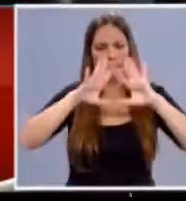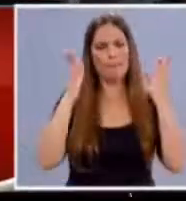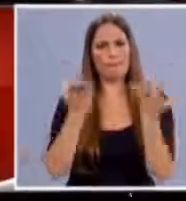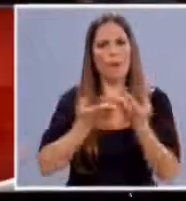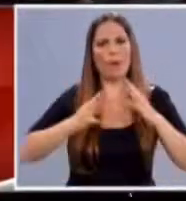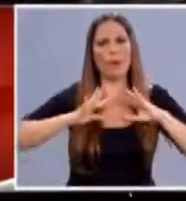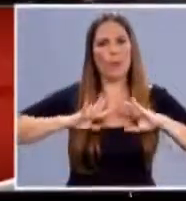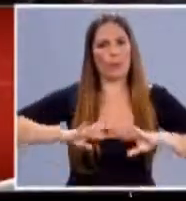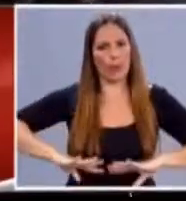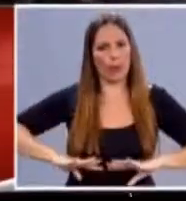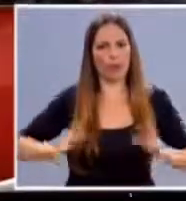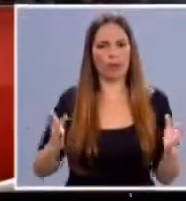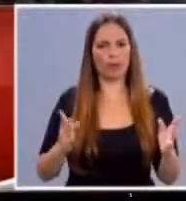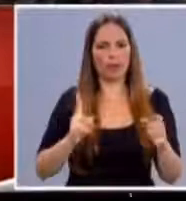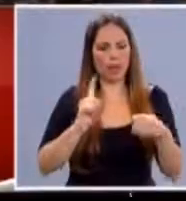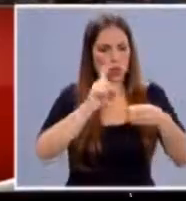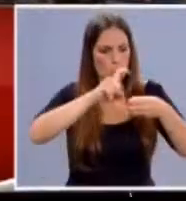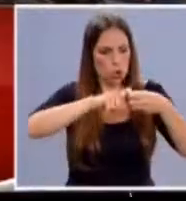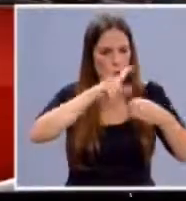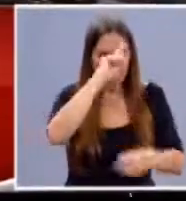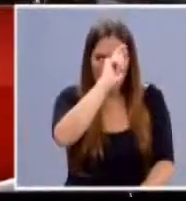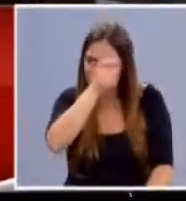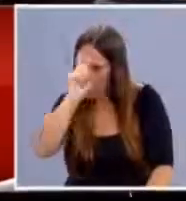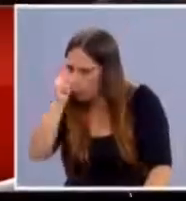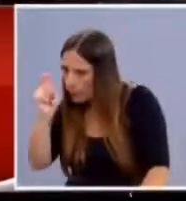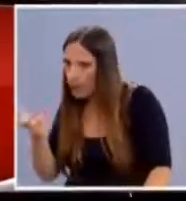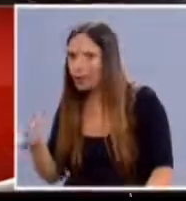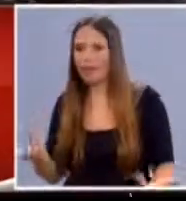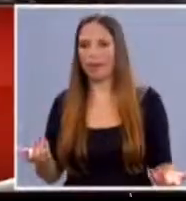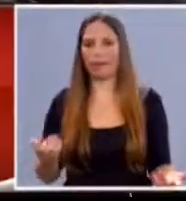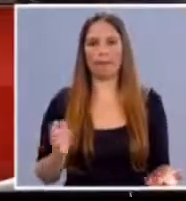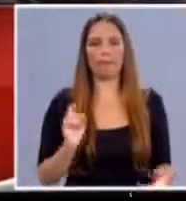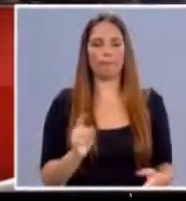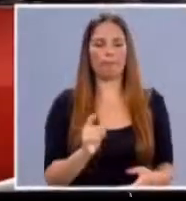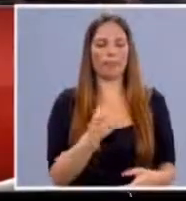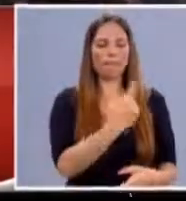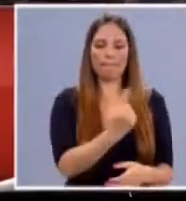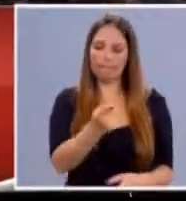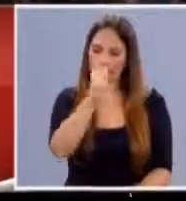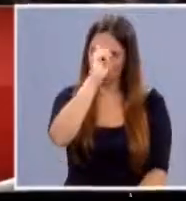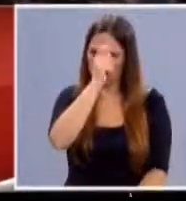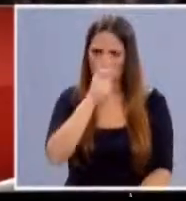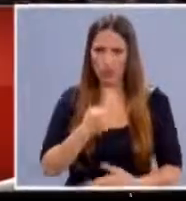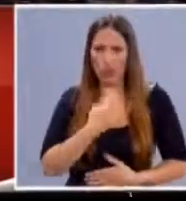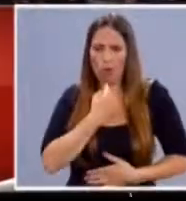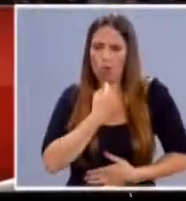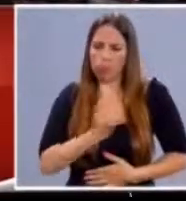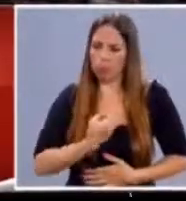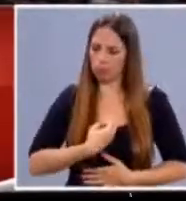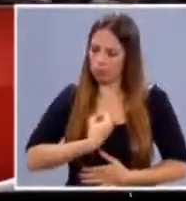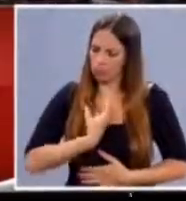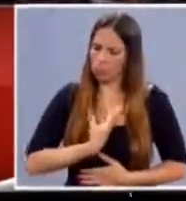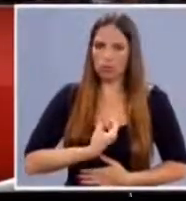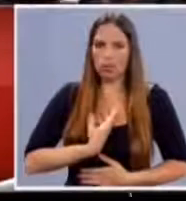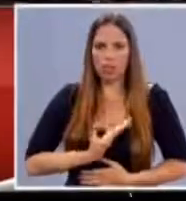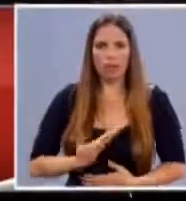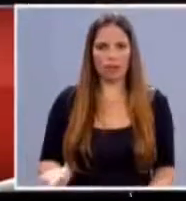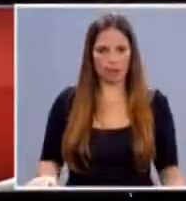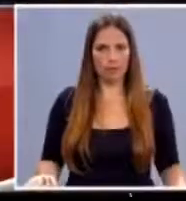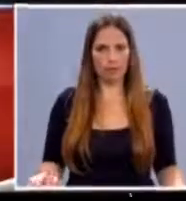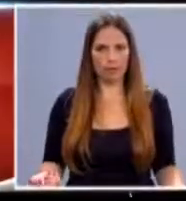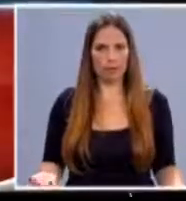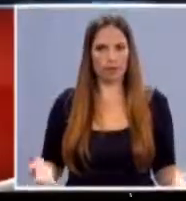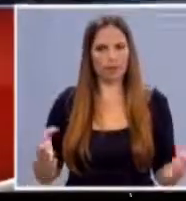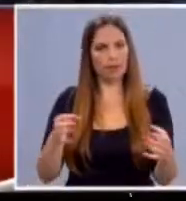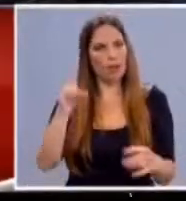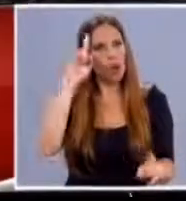os sócios vão respeitar uns aos outros, uma Assembleia em que cada sócio vai dizer o que lhe vai no coração e na alma, na defesa intransigente